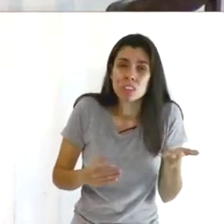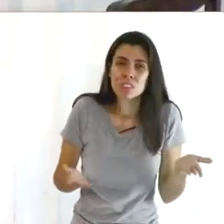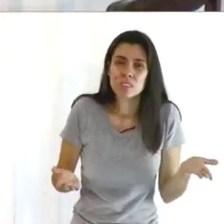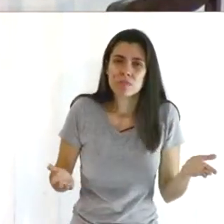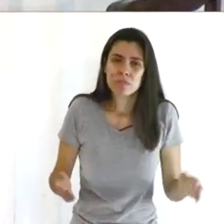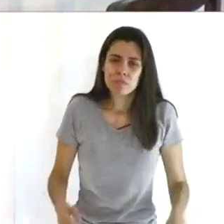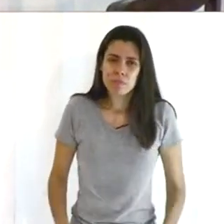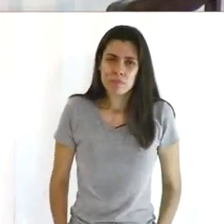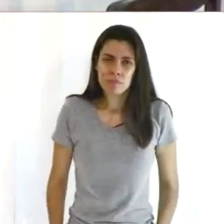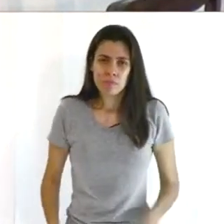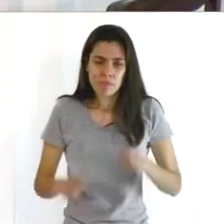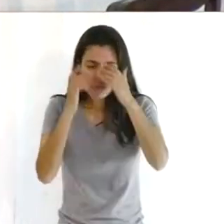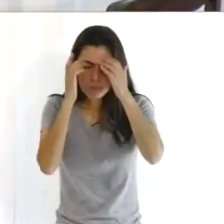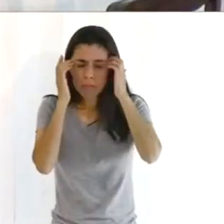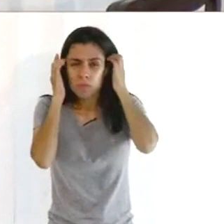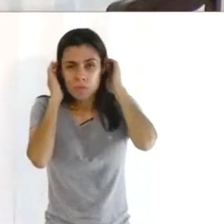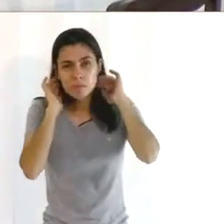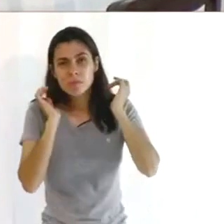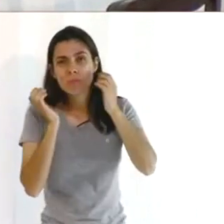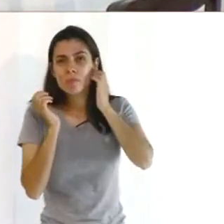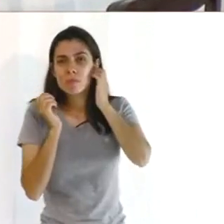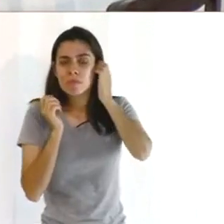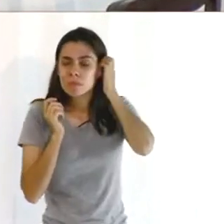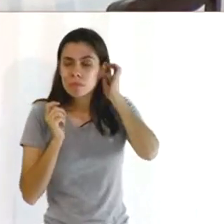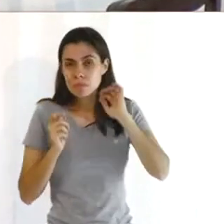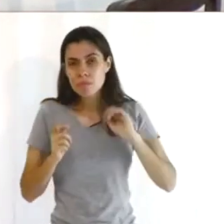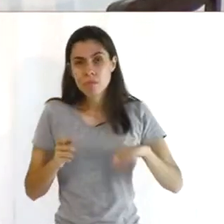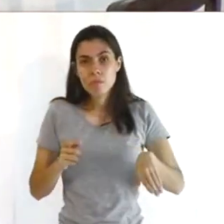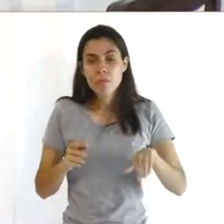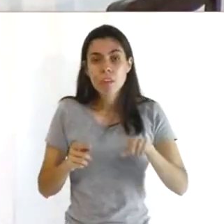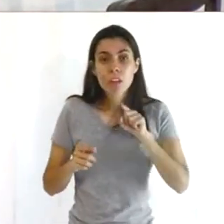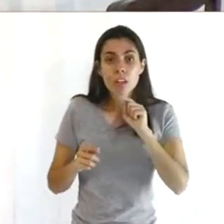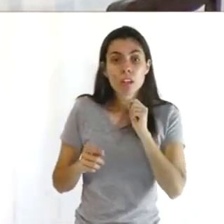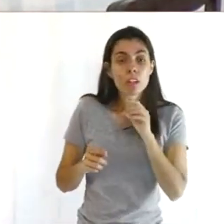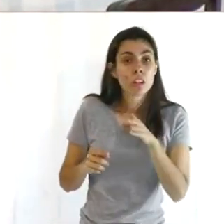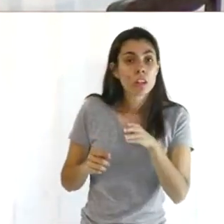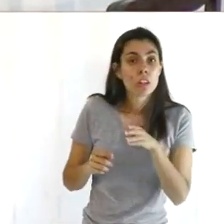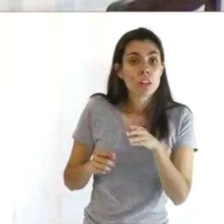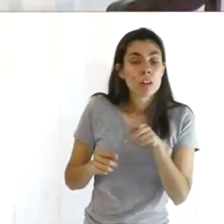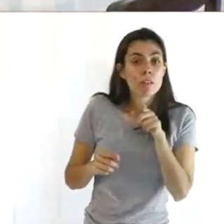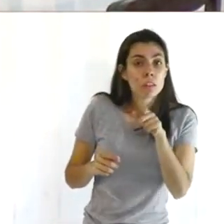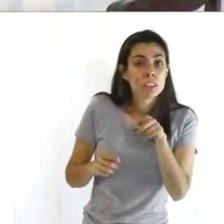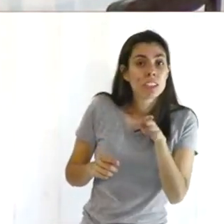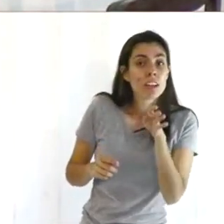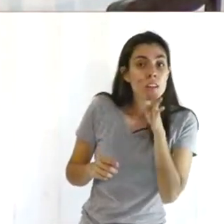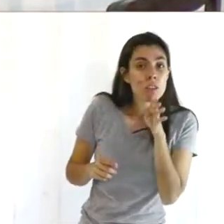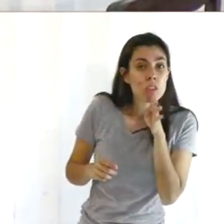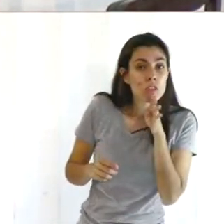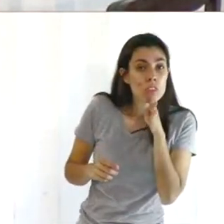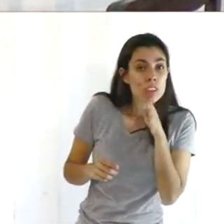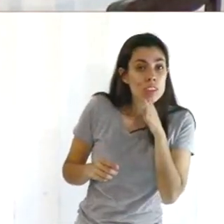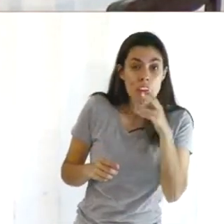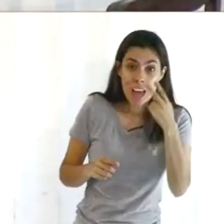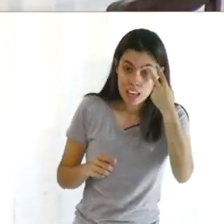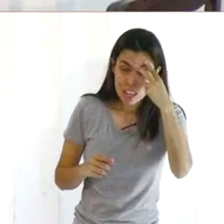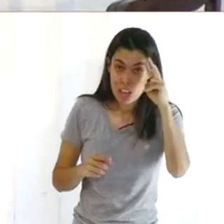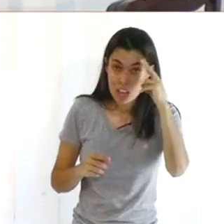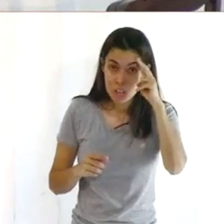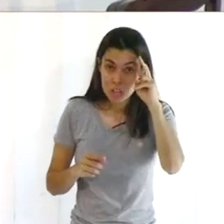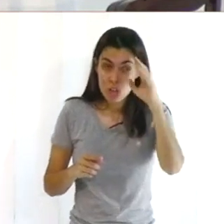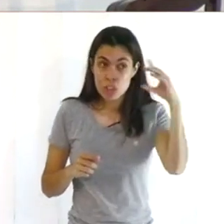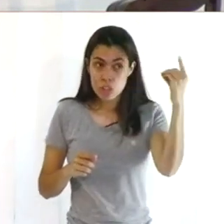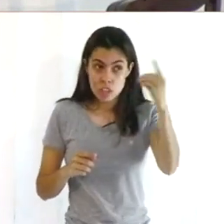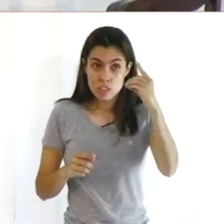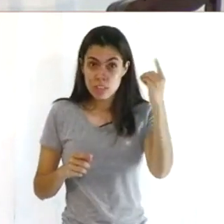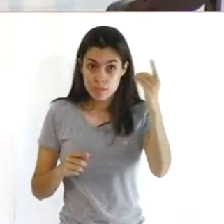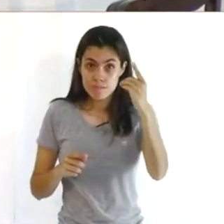a biografia de Davi. Davi, que era um pastor de ovelhas, que filho de Jessé, foi escolhido pelo